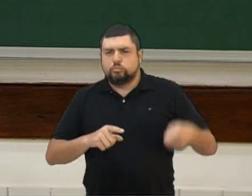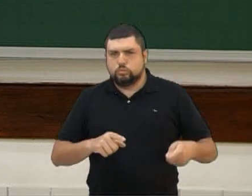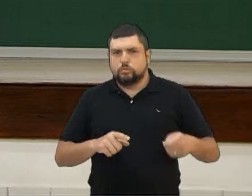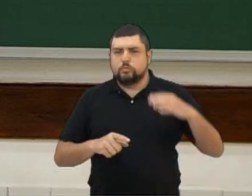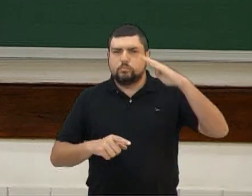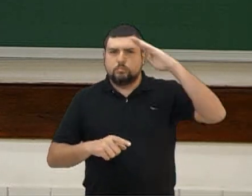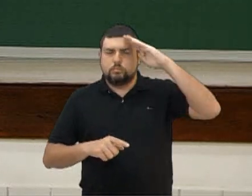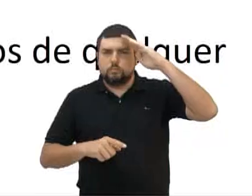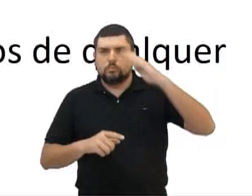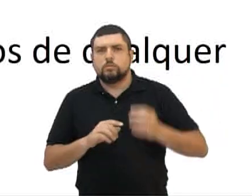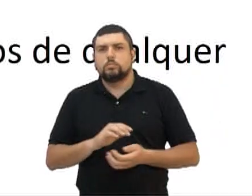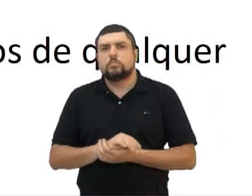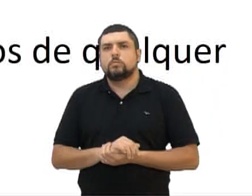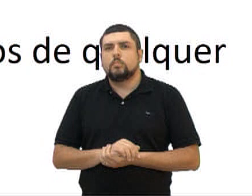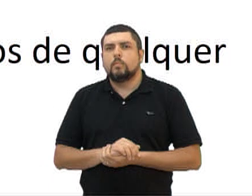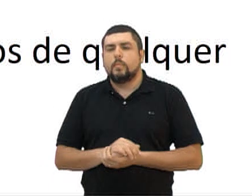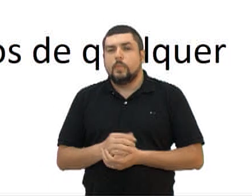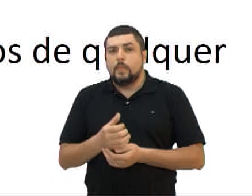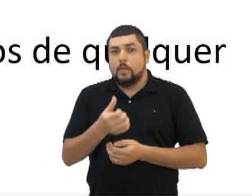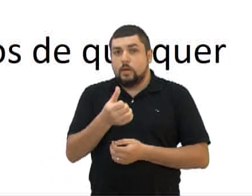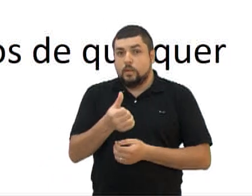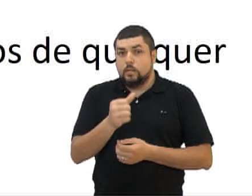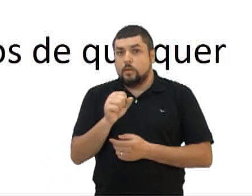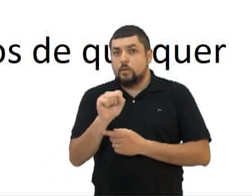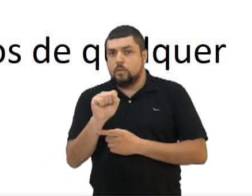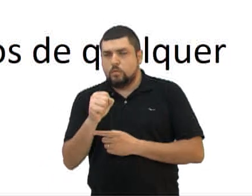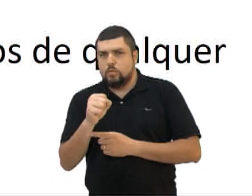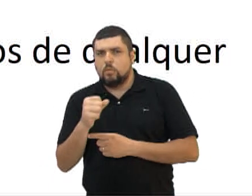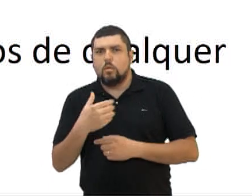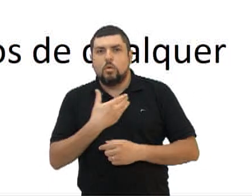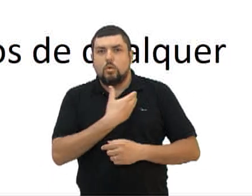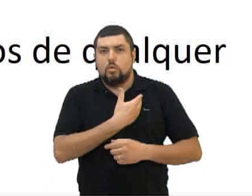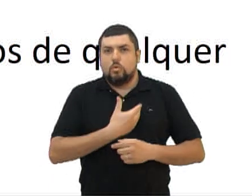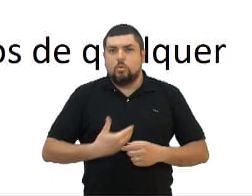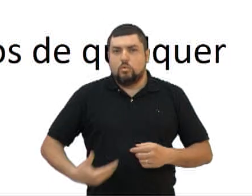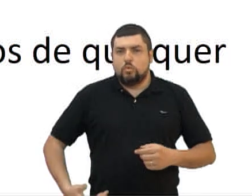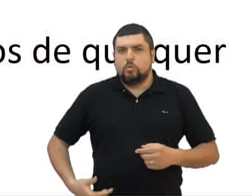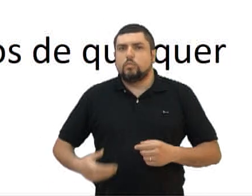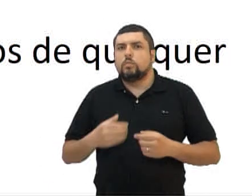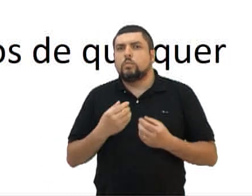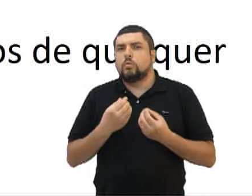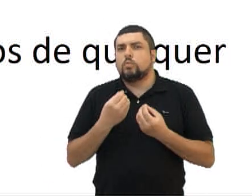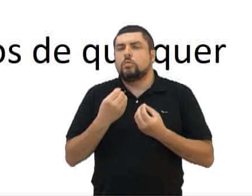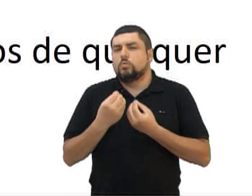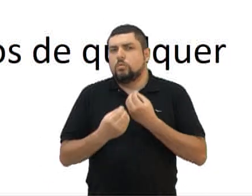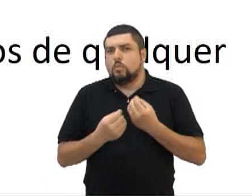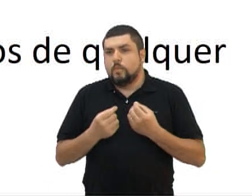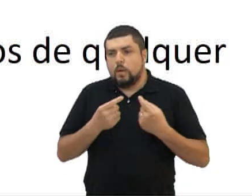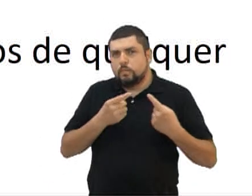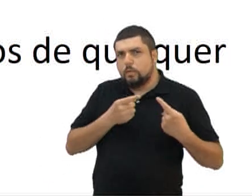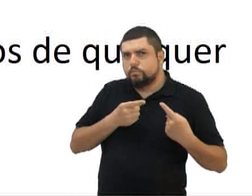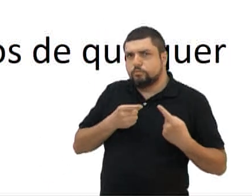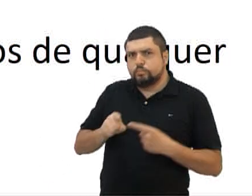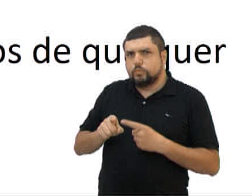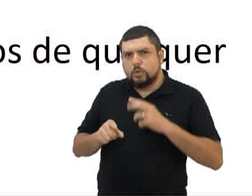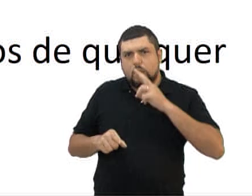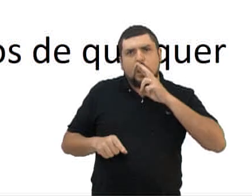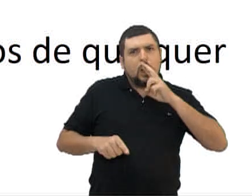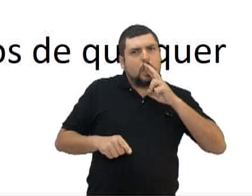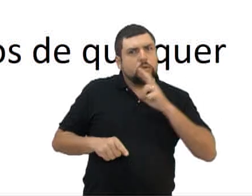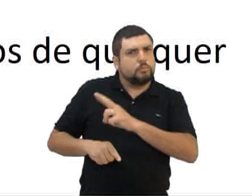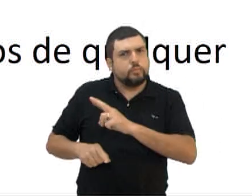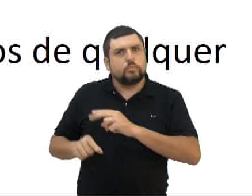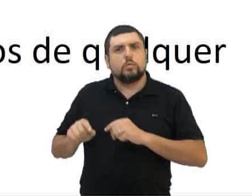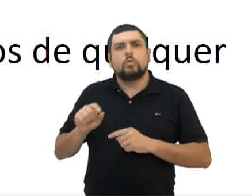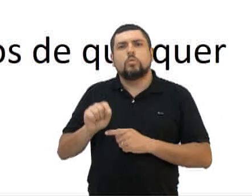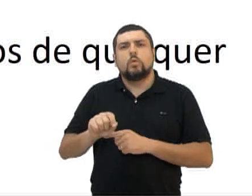autoritarismo. Em 68, o governo responde a essas demandas provocadas pela passeata dos 100 mil, que